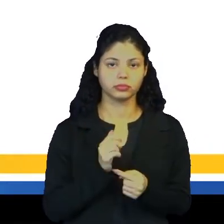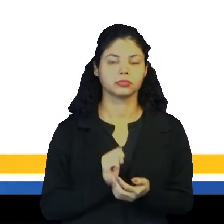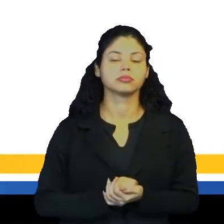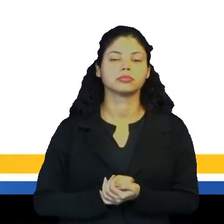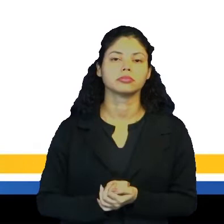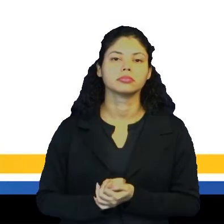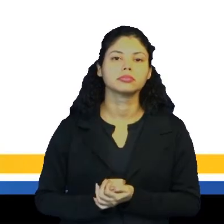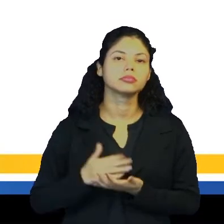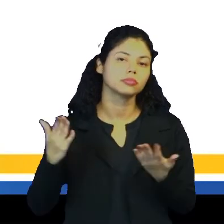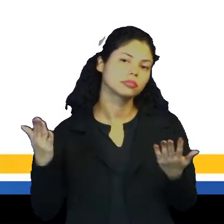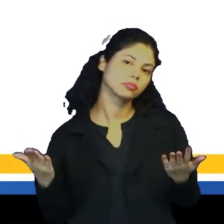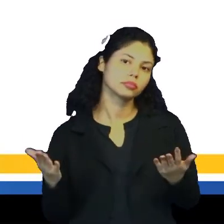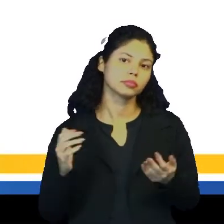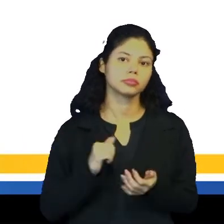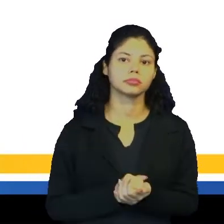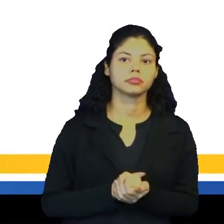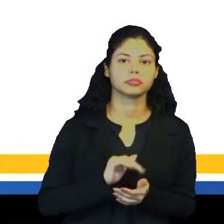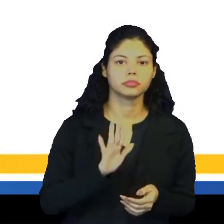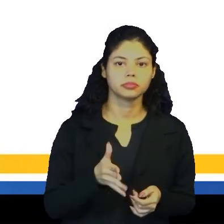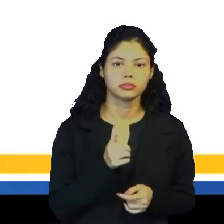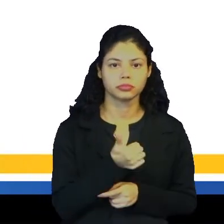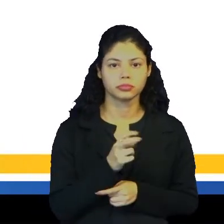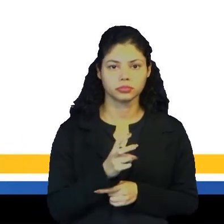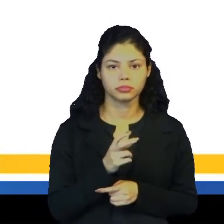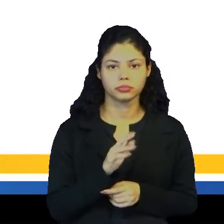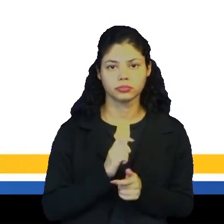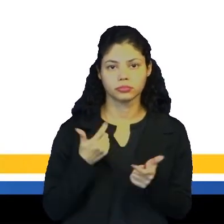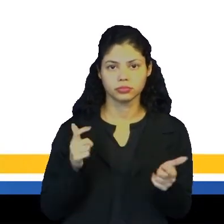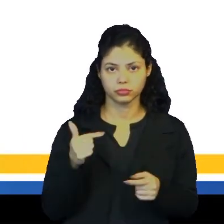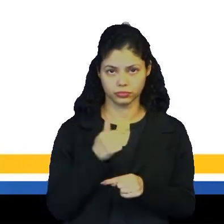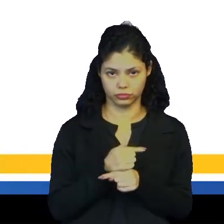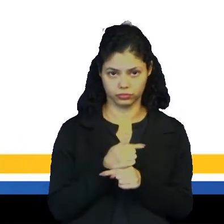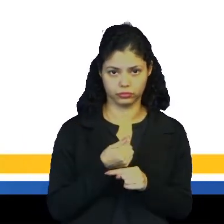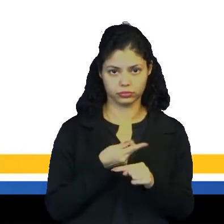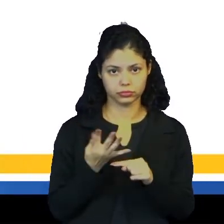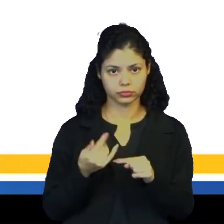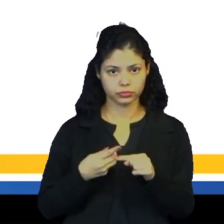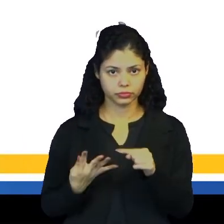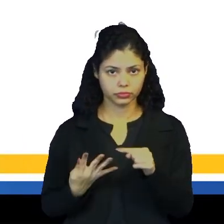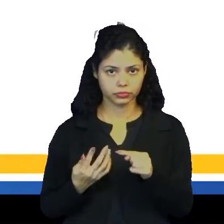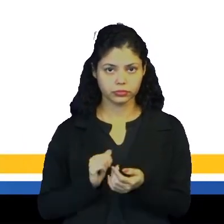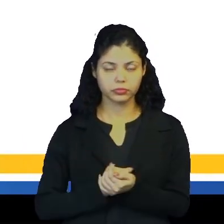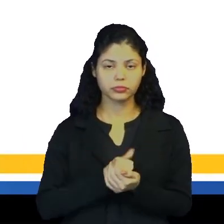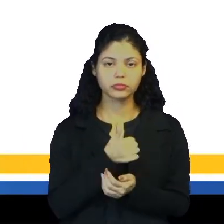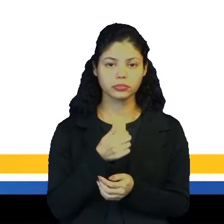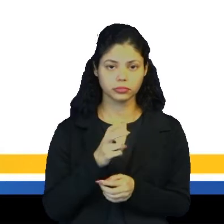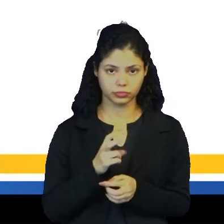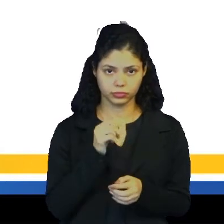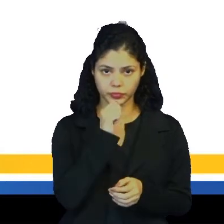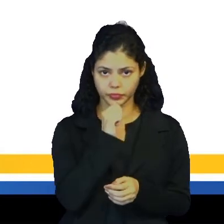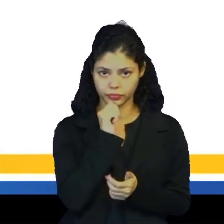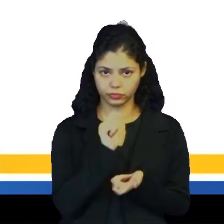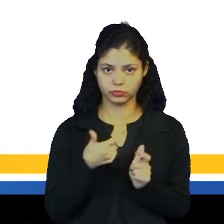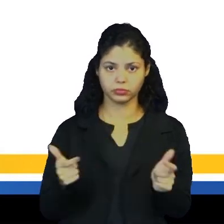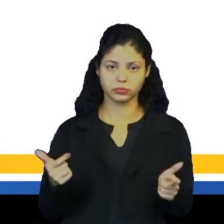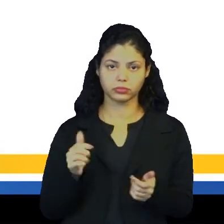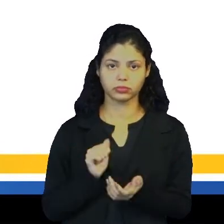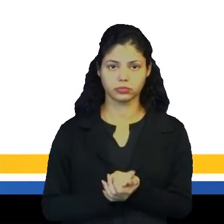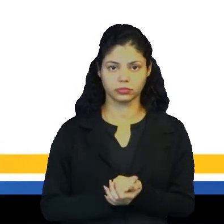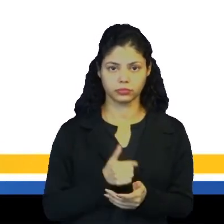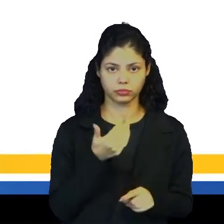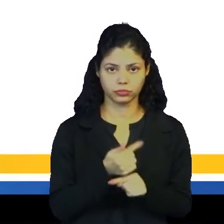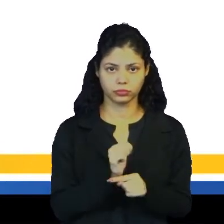7. Então, já que o 15 é maior que 7, a fração 15/12 é maior que a fração